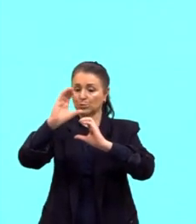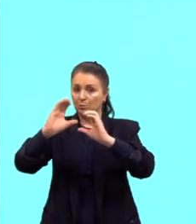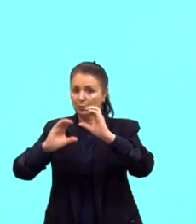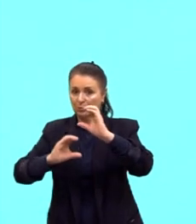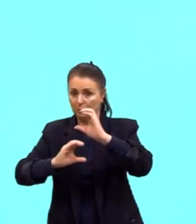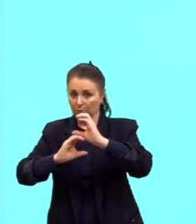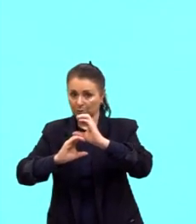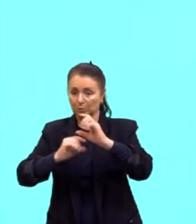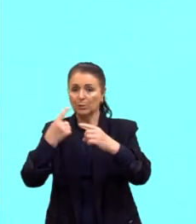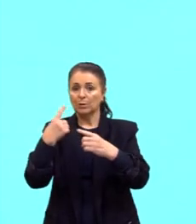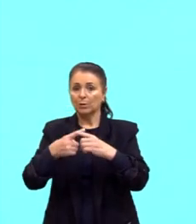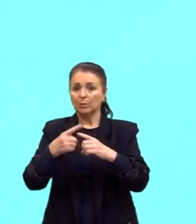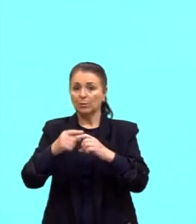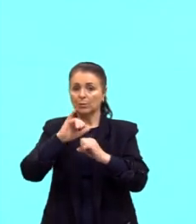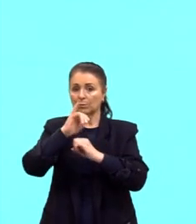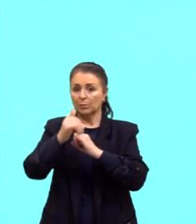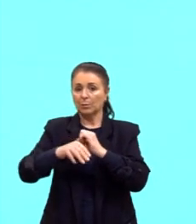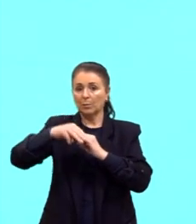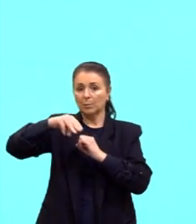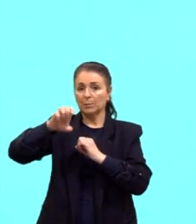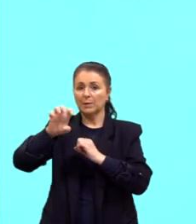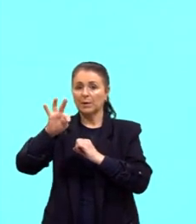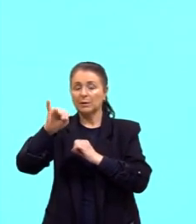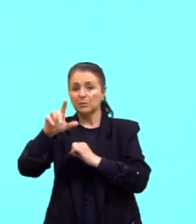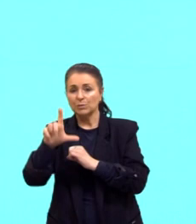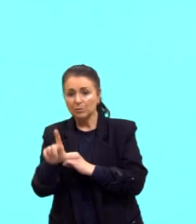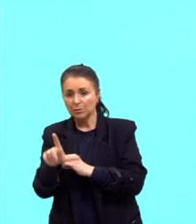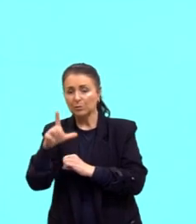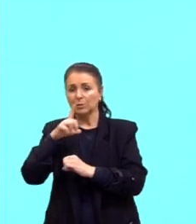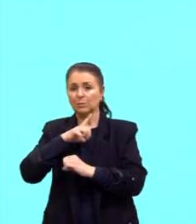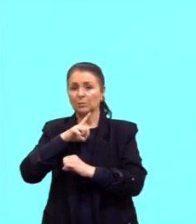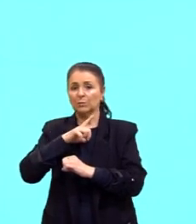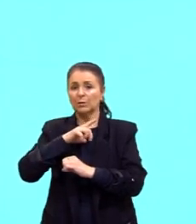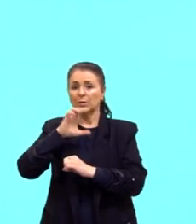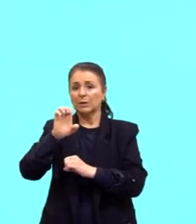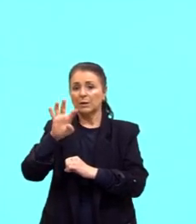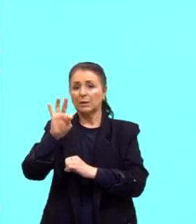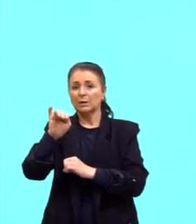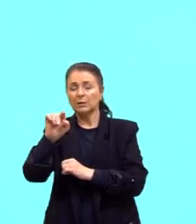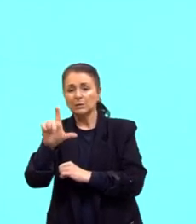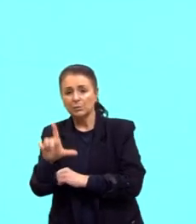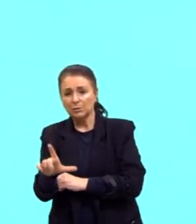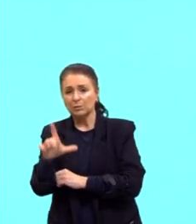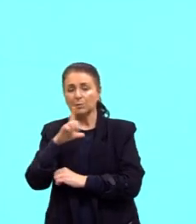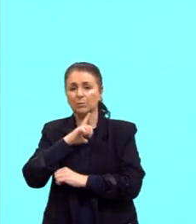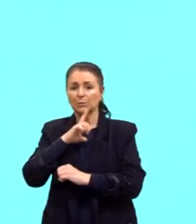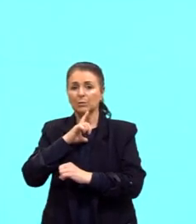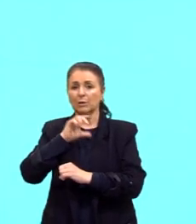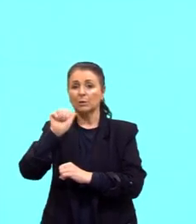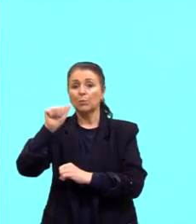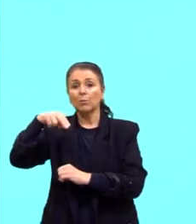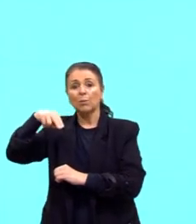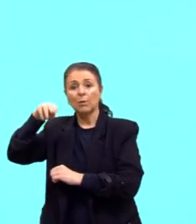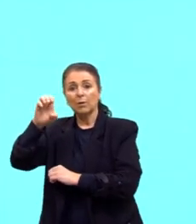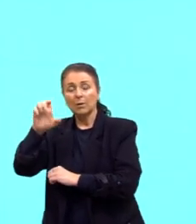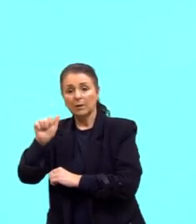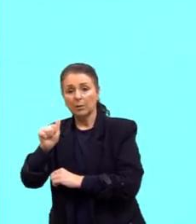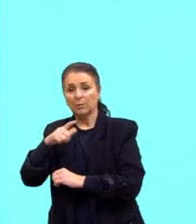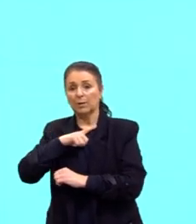porque quando eu tenho um átomo é um meu tio quando eu tenho dois átomos de carbono são e tios se eu tenho um anel pode ser